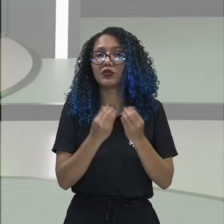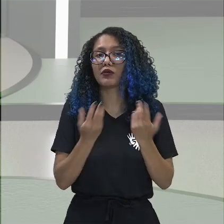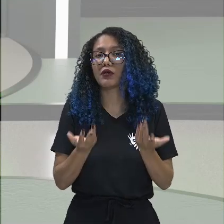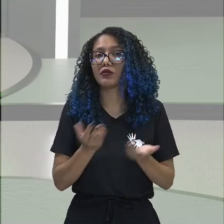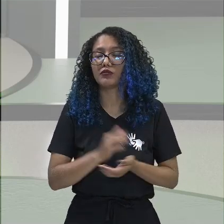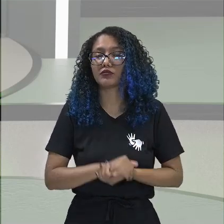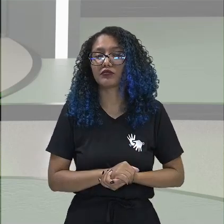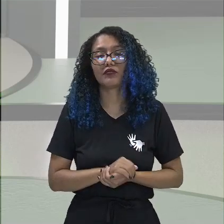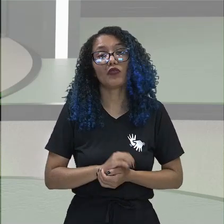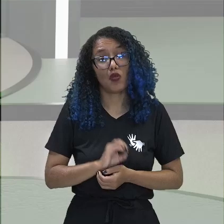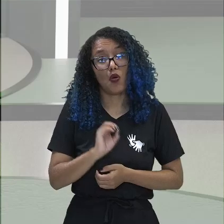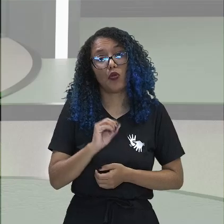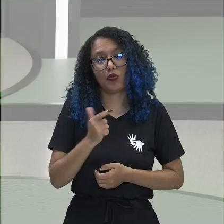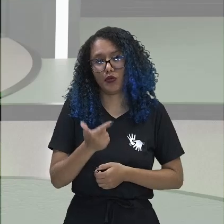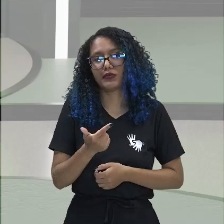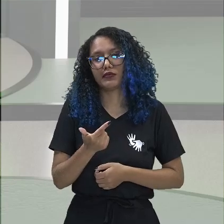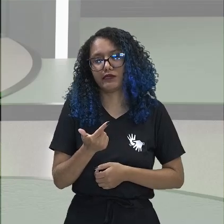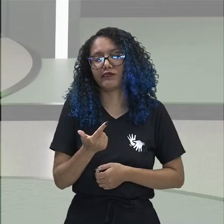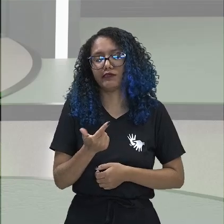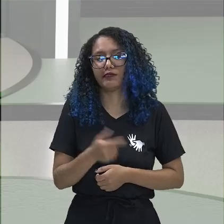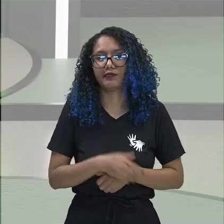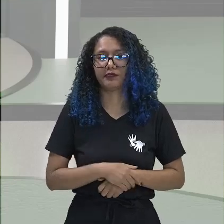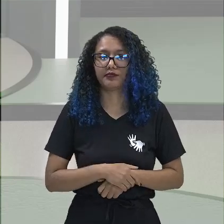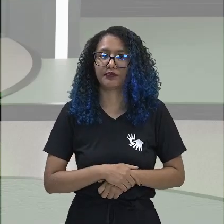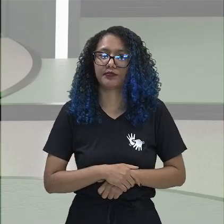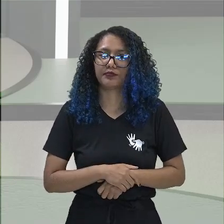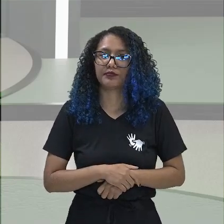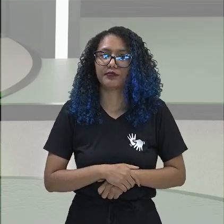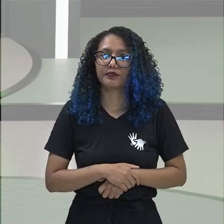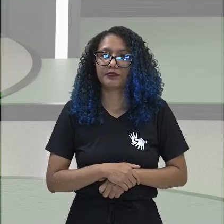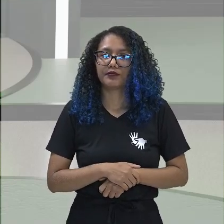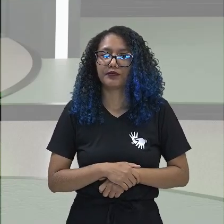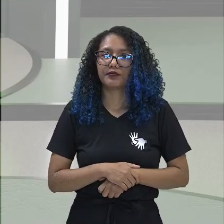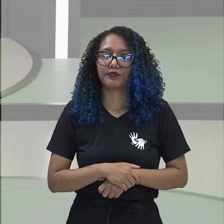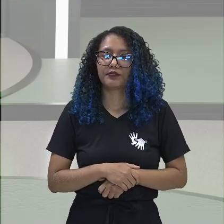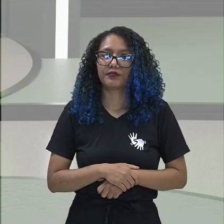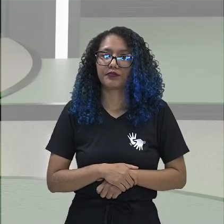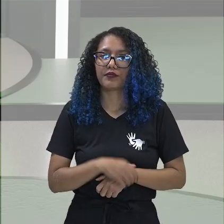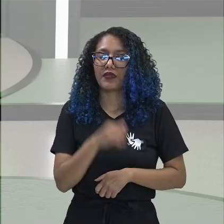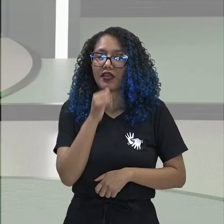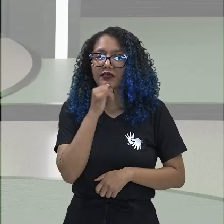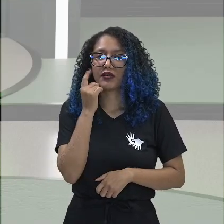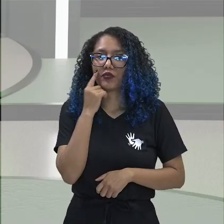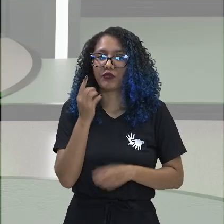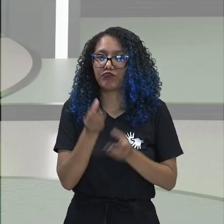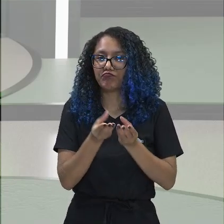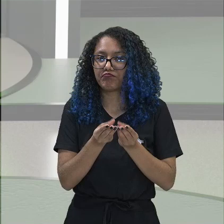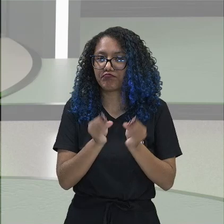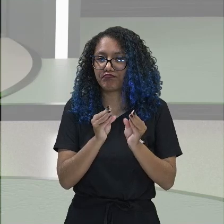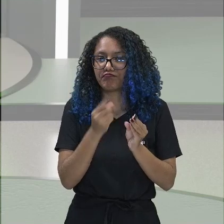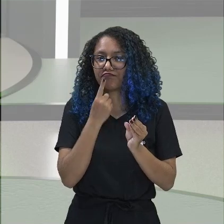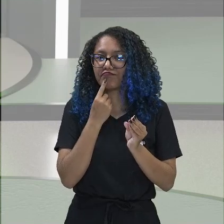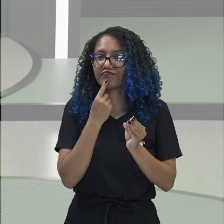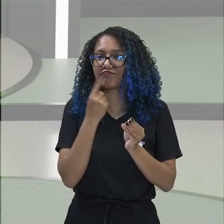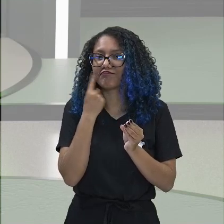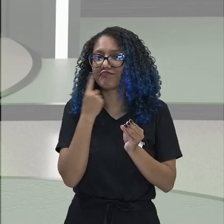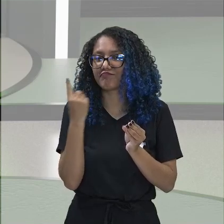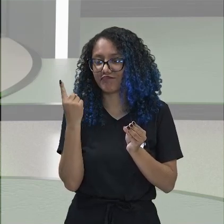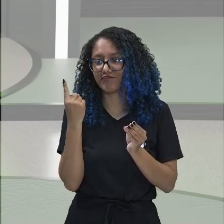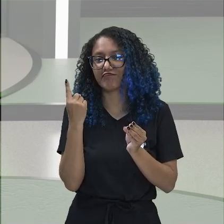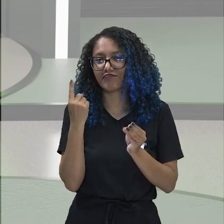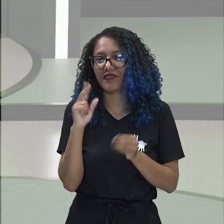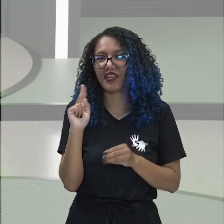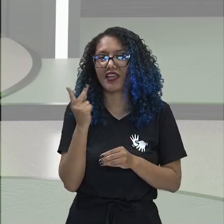rico em oxigênio, tá? Ali, olha só, olha aí as hemácias, os glóbulos